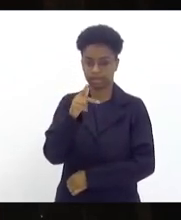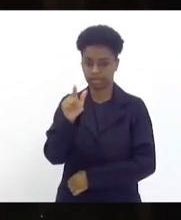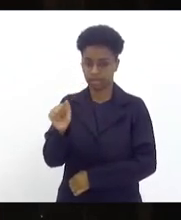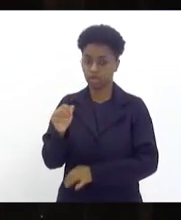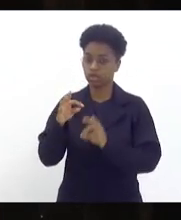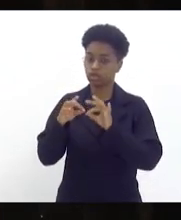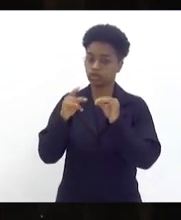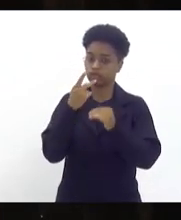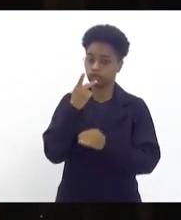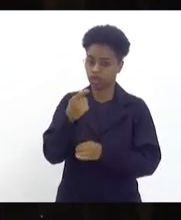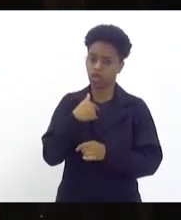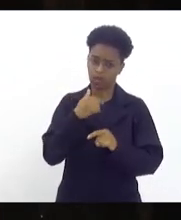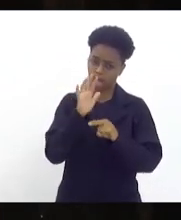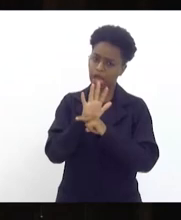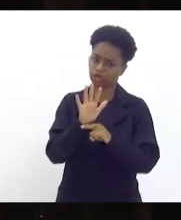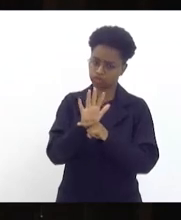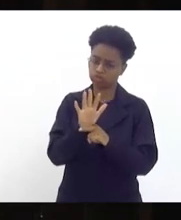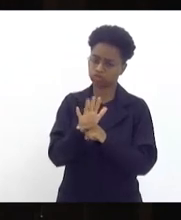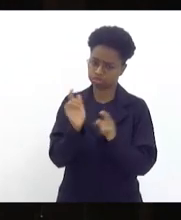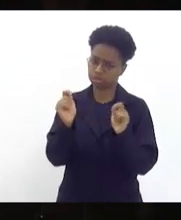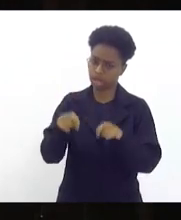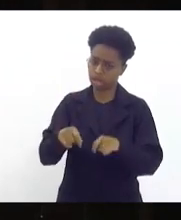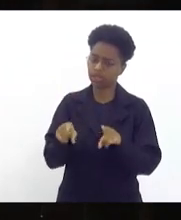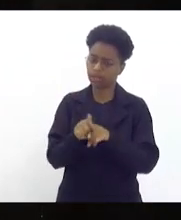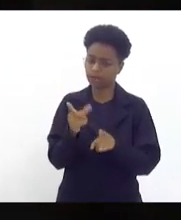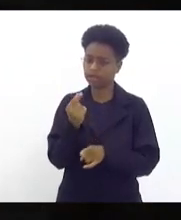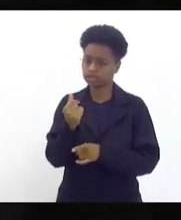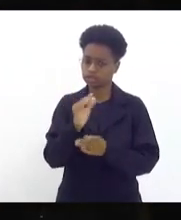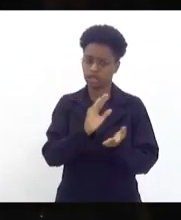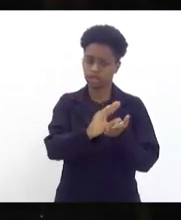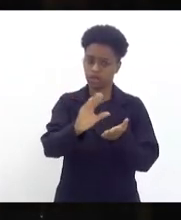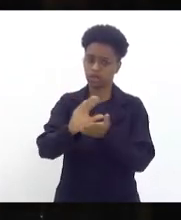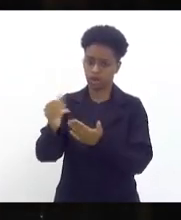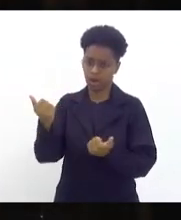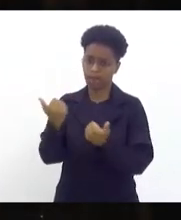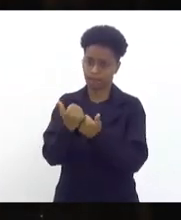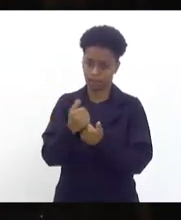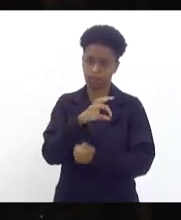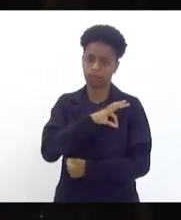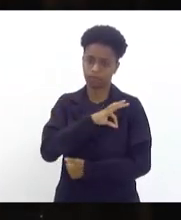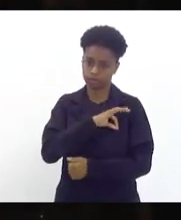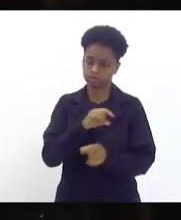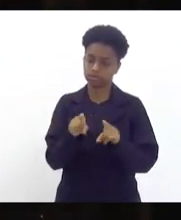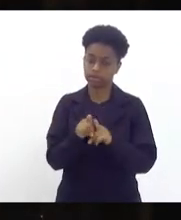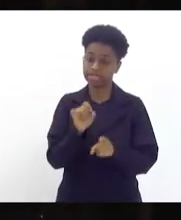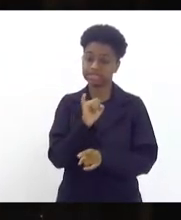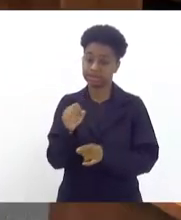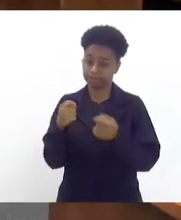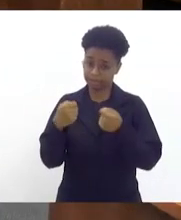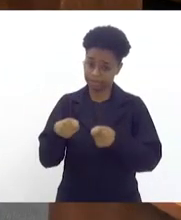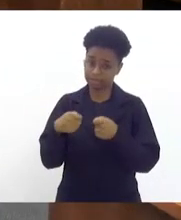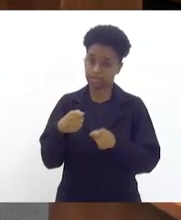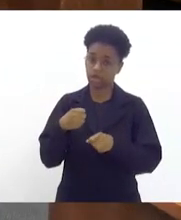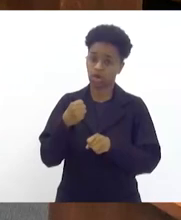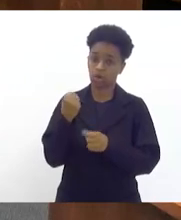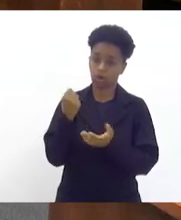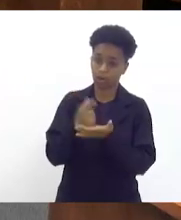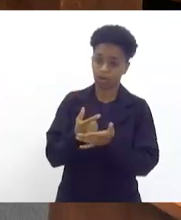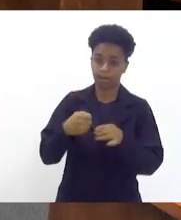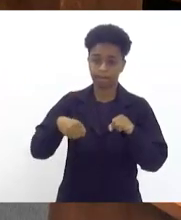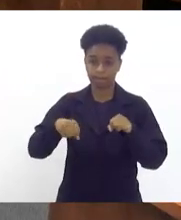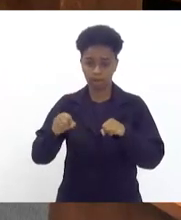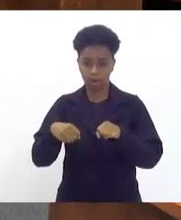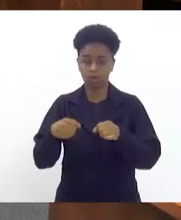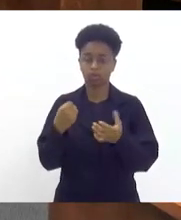ajudarei no que For Capaz inclusive financeiramente para polícia ouviu como montante se precisar comprar motos comprar